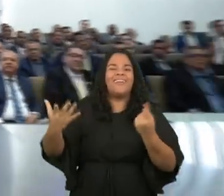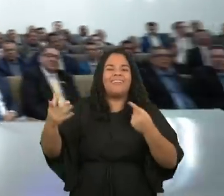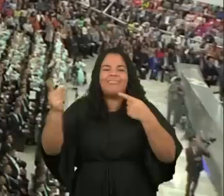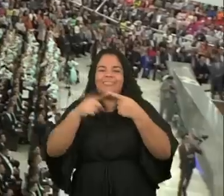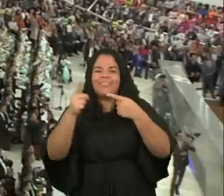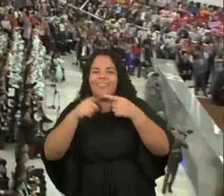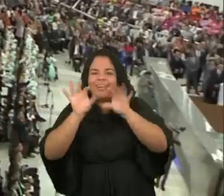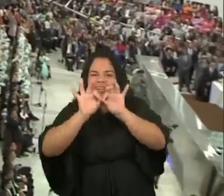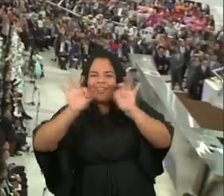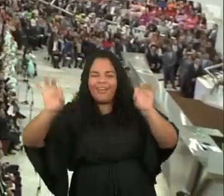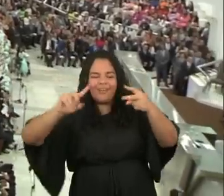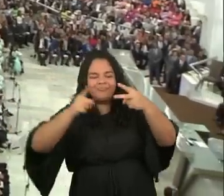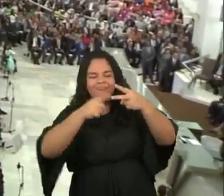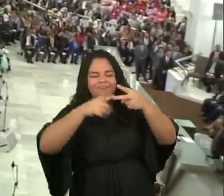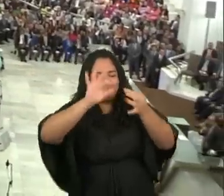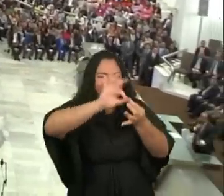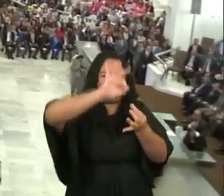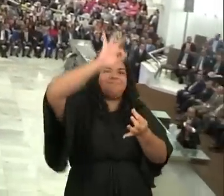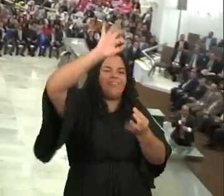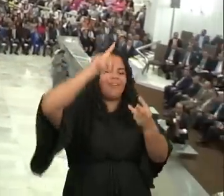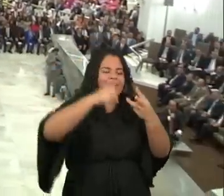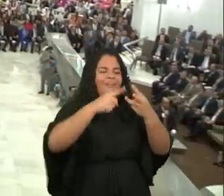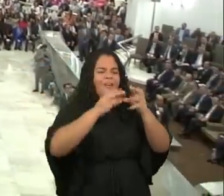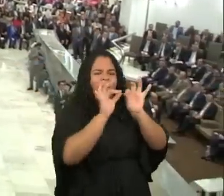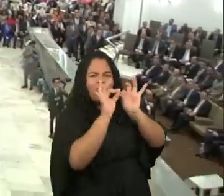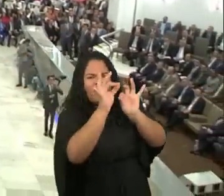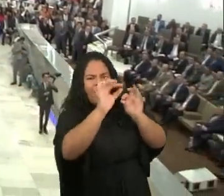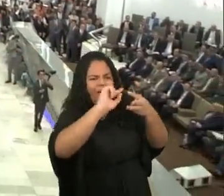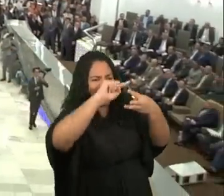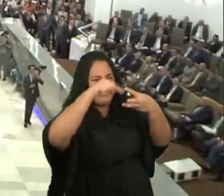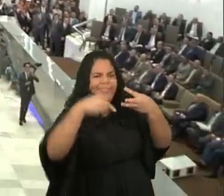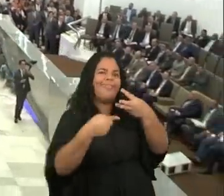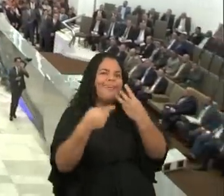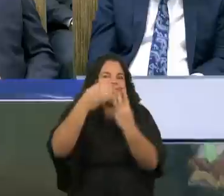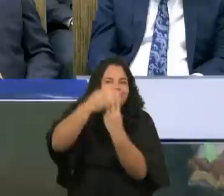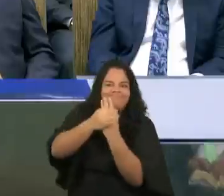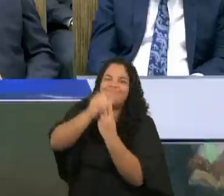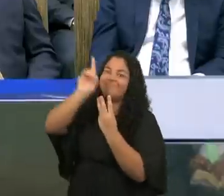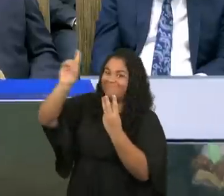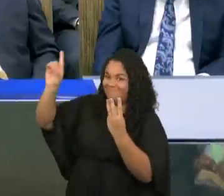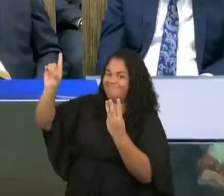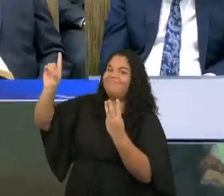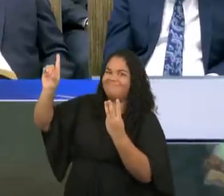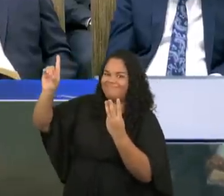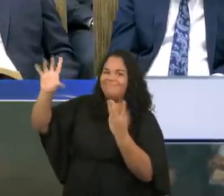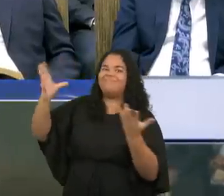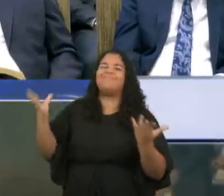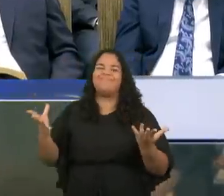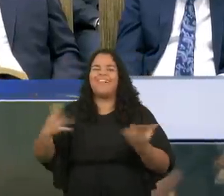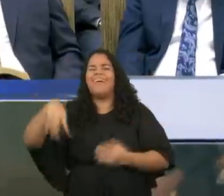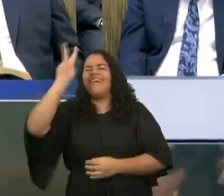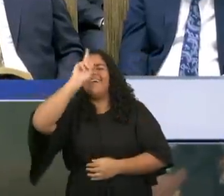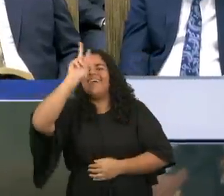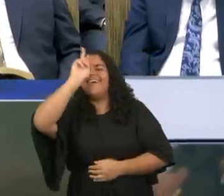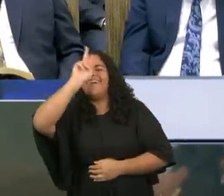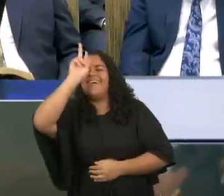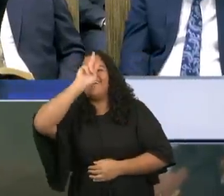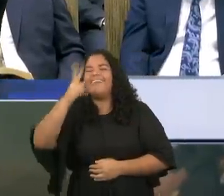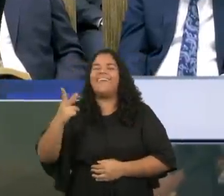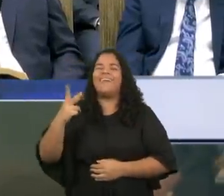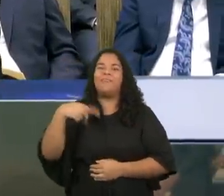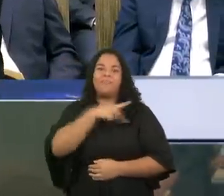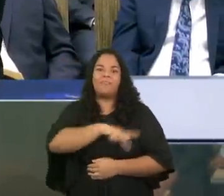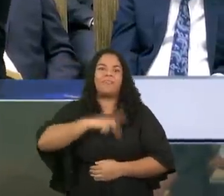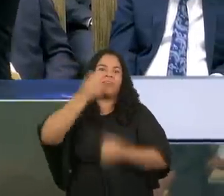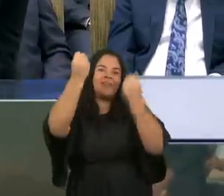Deus. Eu acho bonito porque Paulo disse assim: oh, profundidade. Aí ele diz